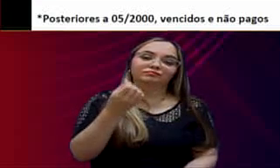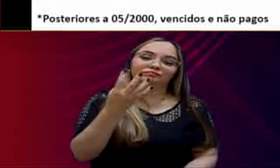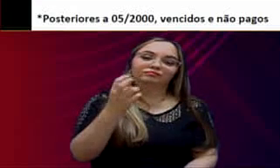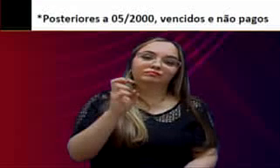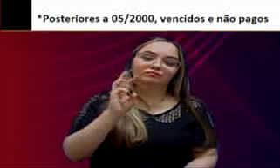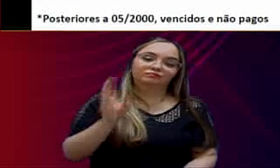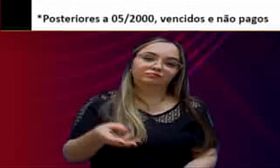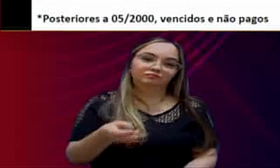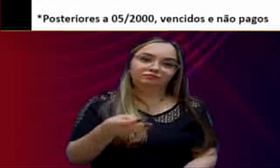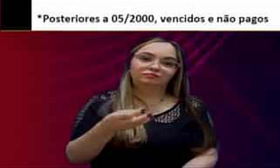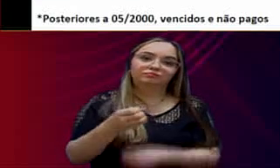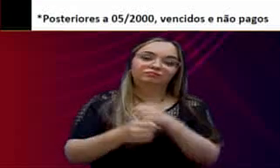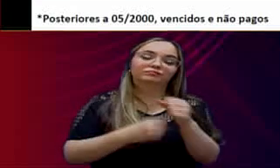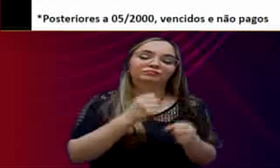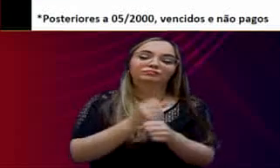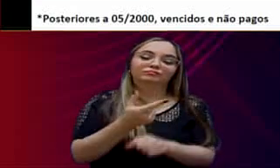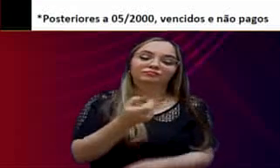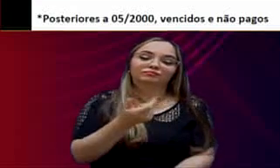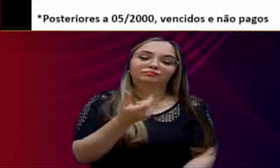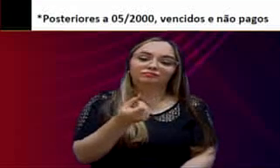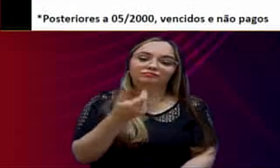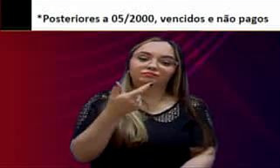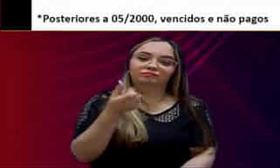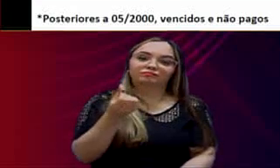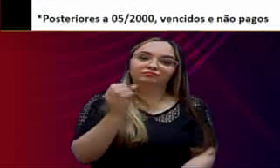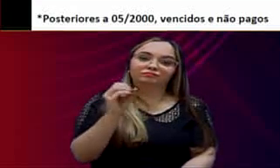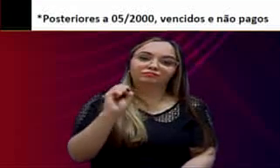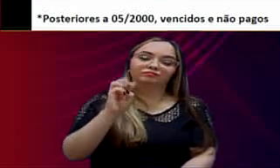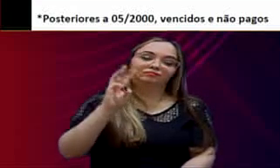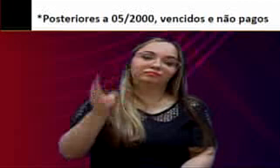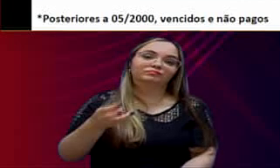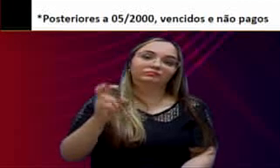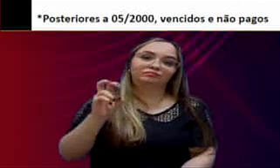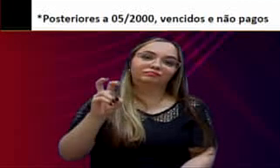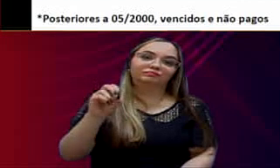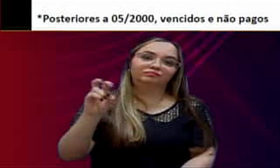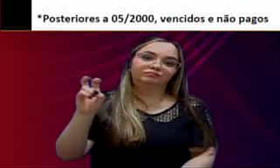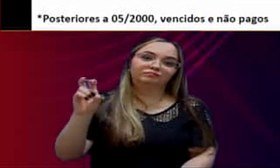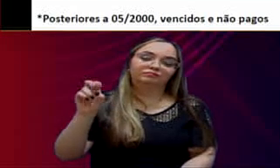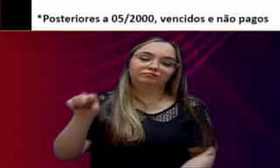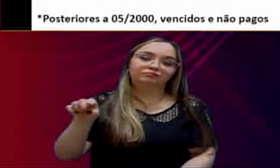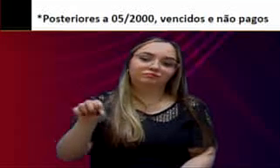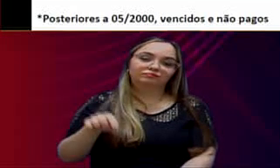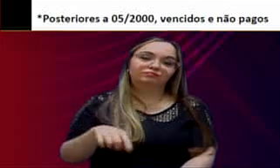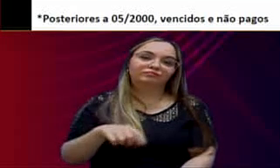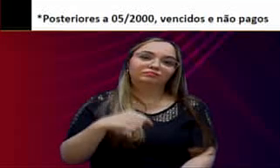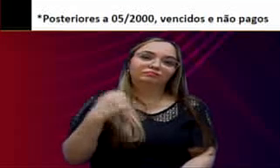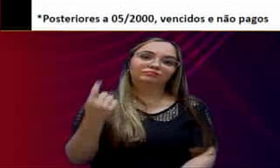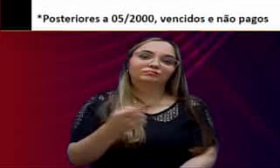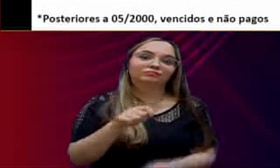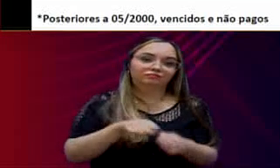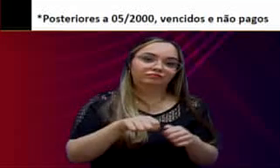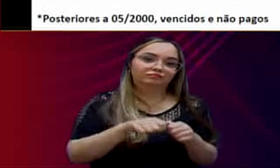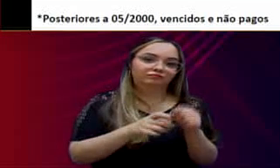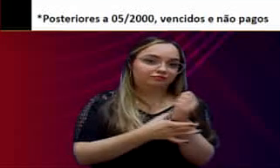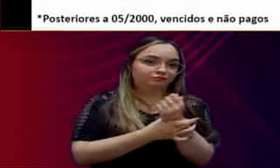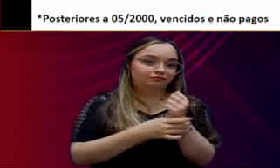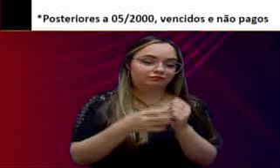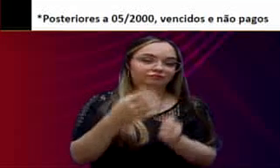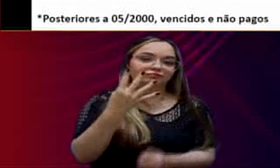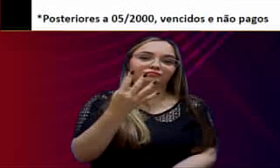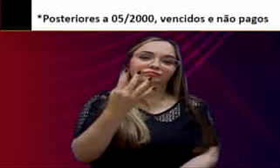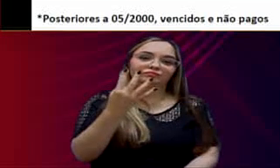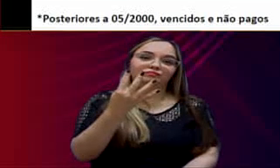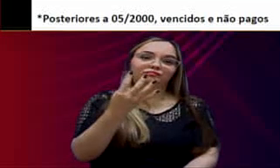2026 608 milhões e cinco mil precatórios realizado em 2021 44 milhões e